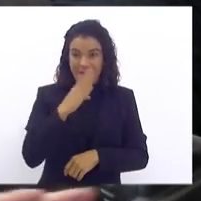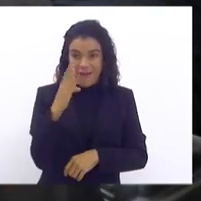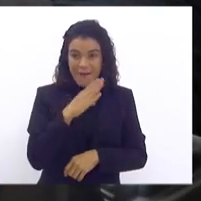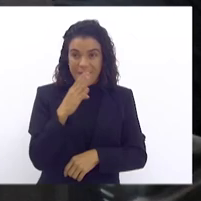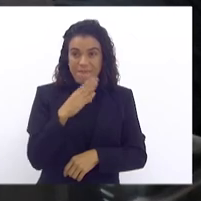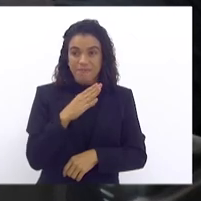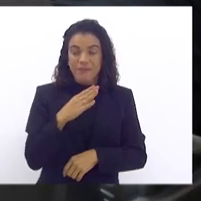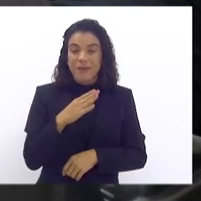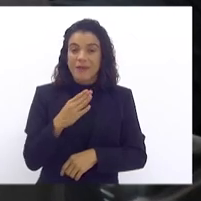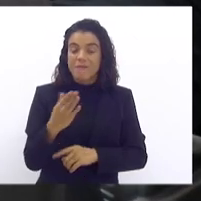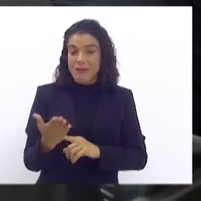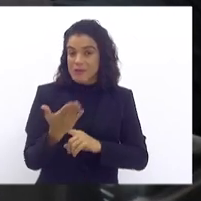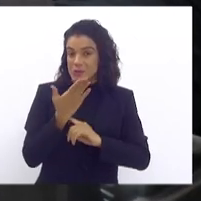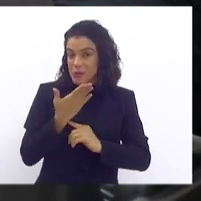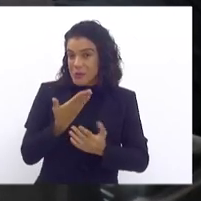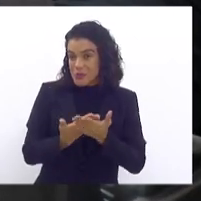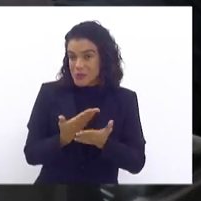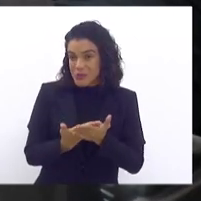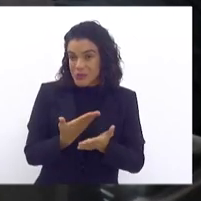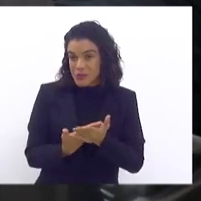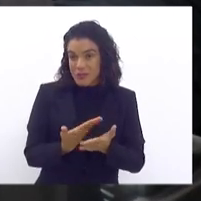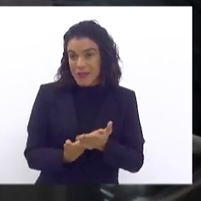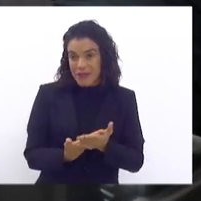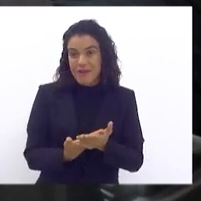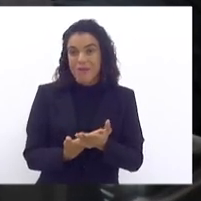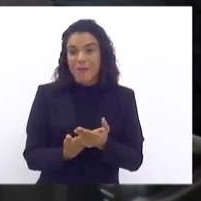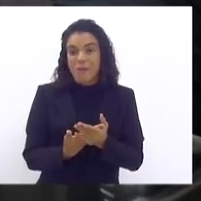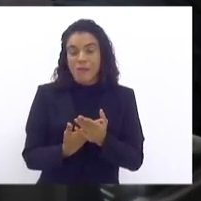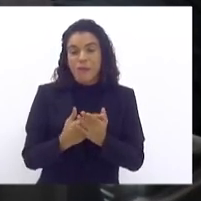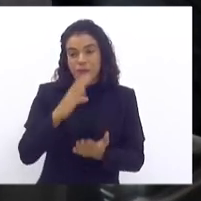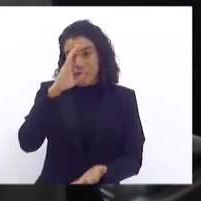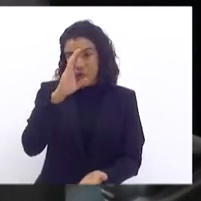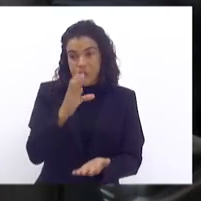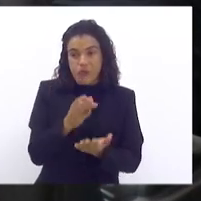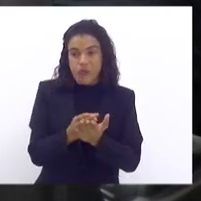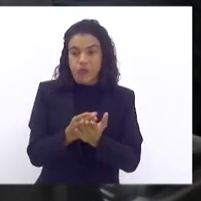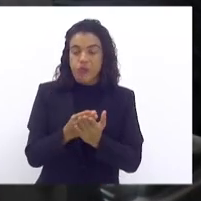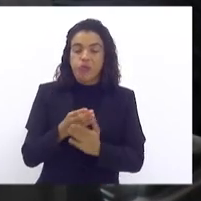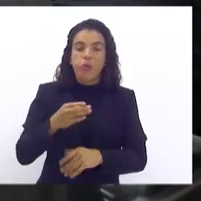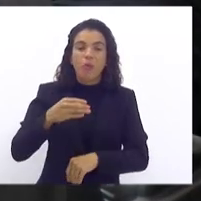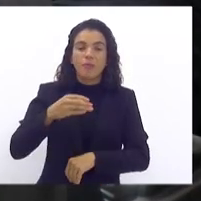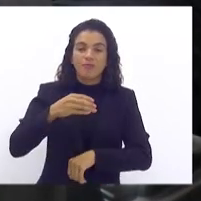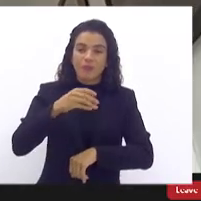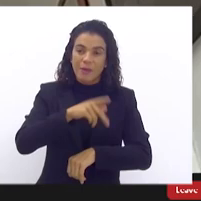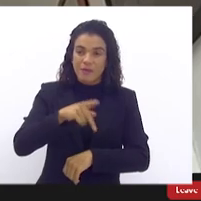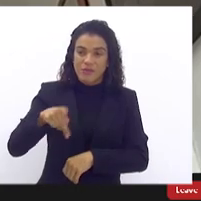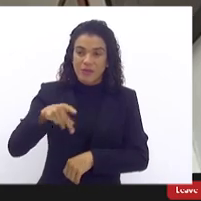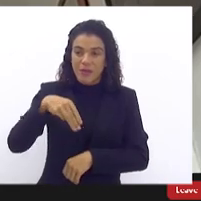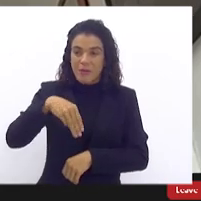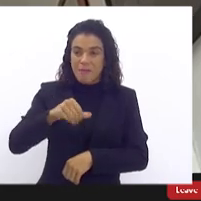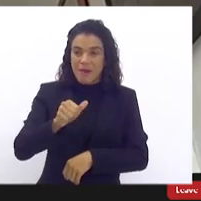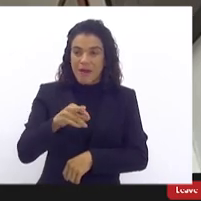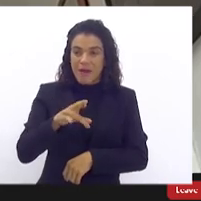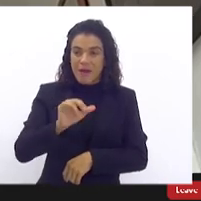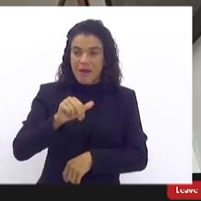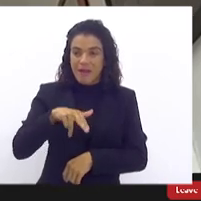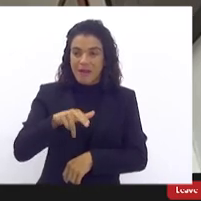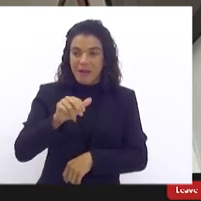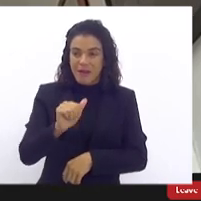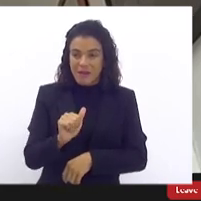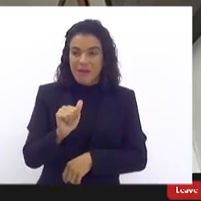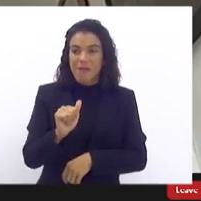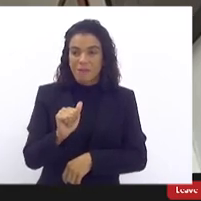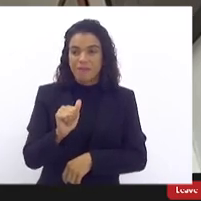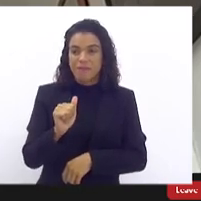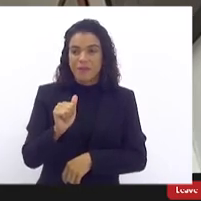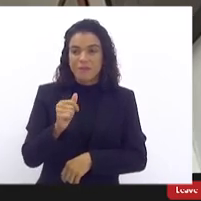muito a estudar e dar uma lida sobre a tese da professora Mariana, né, Valente, no livro dela, que ela traz muitos dados e